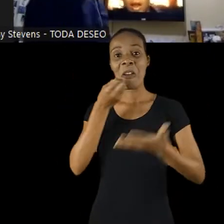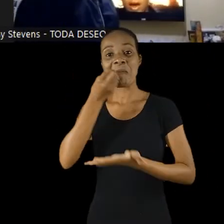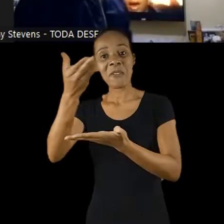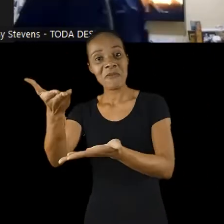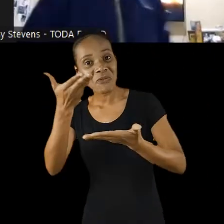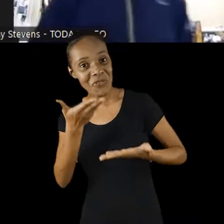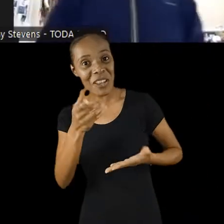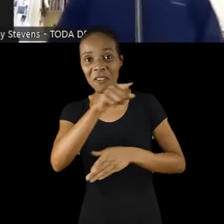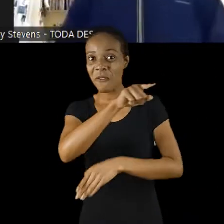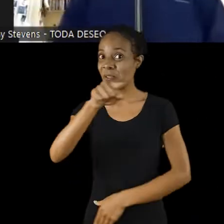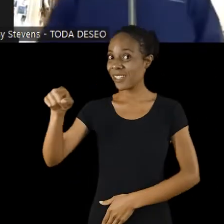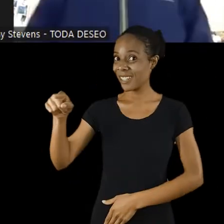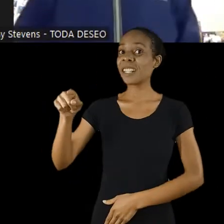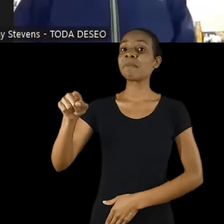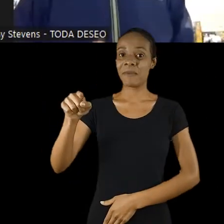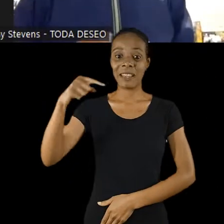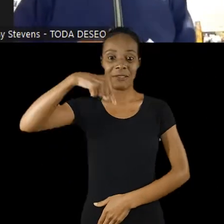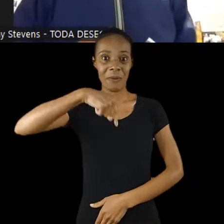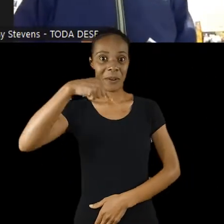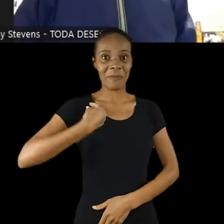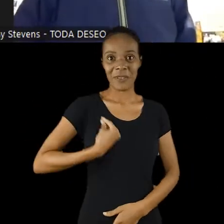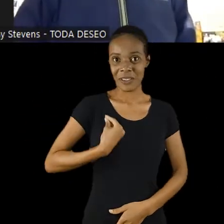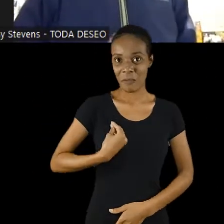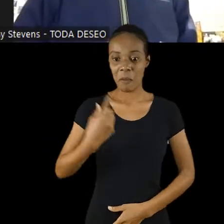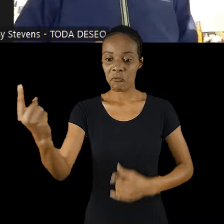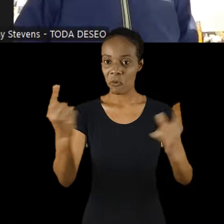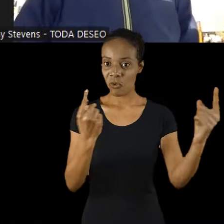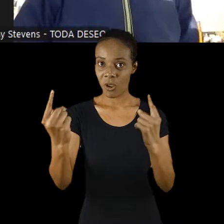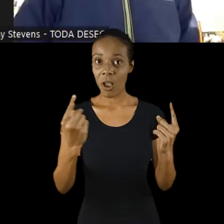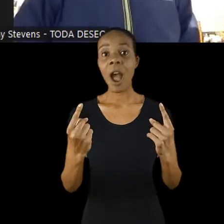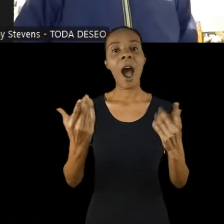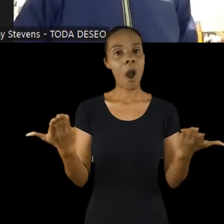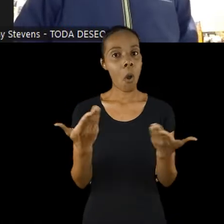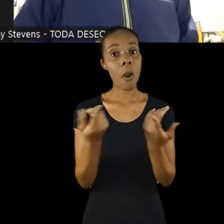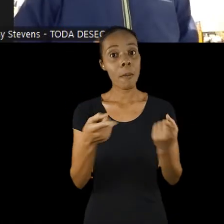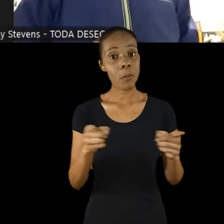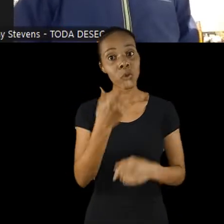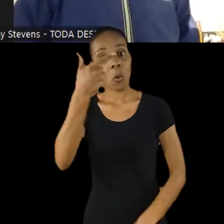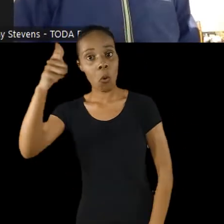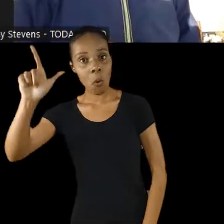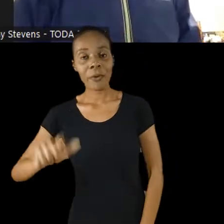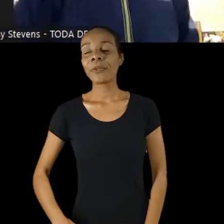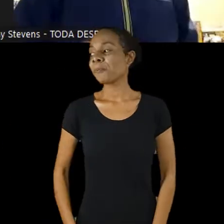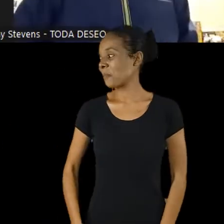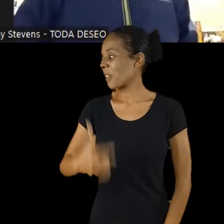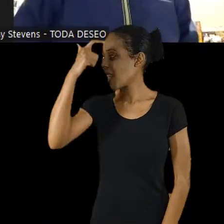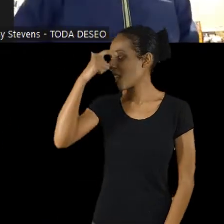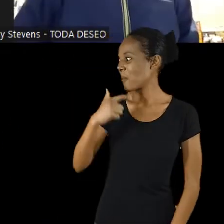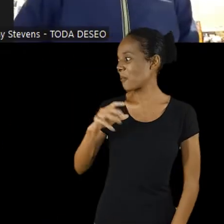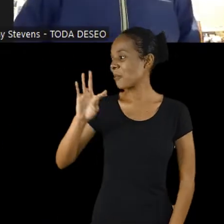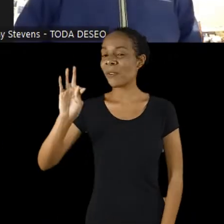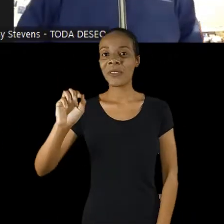Bem-vindas, quem está chegando aí. A gente vai tocar mais uma música para esperar mais algumas pessoas que estão chegando. Eu sou Thales, nós somos a